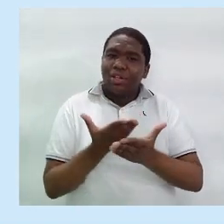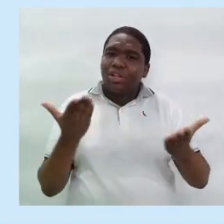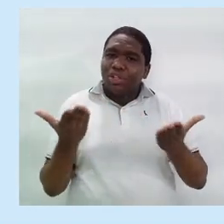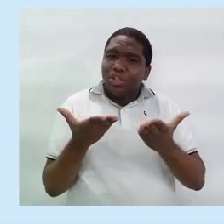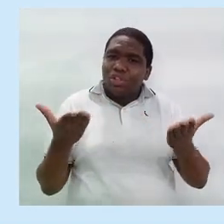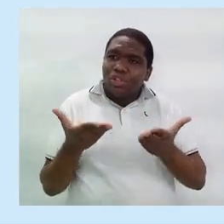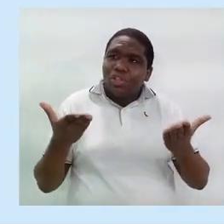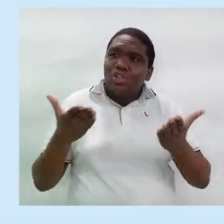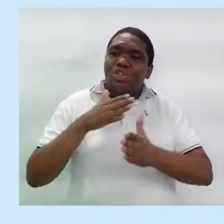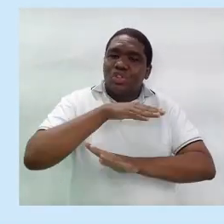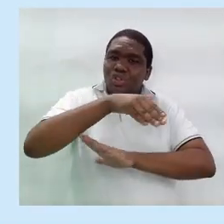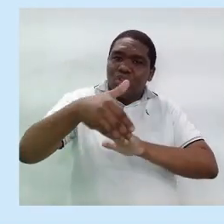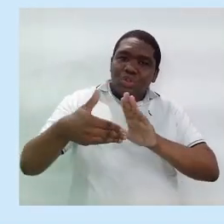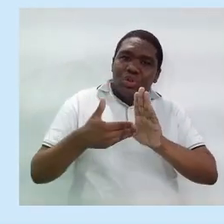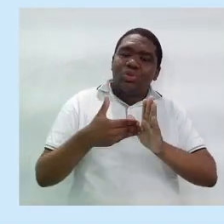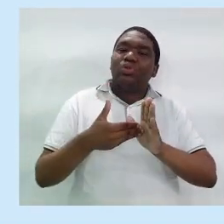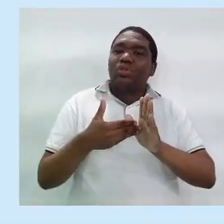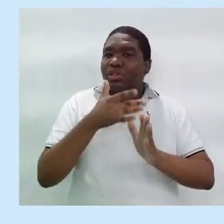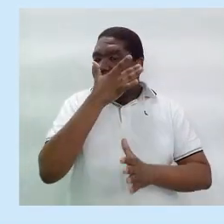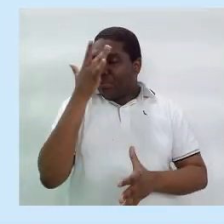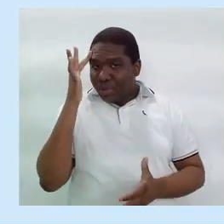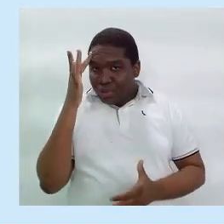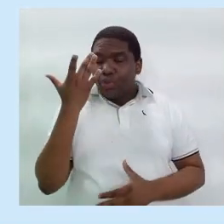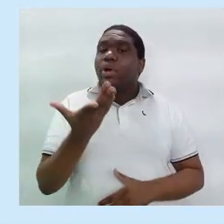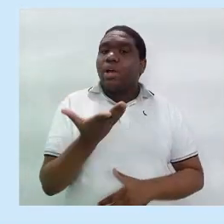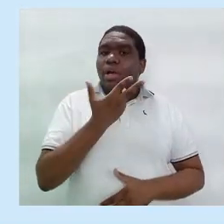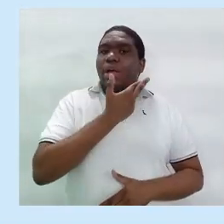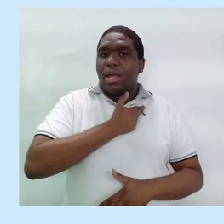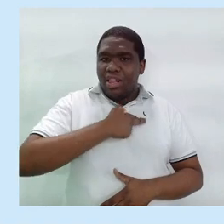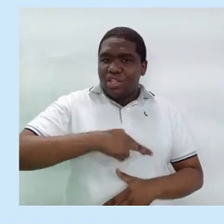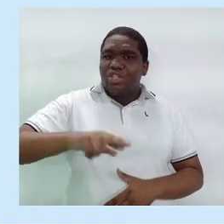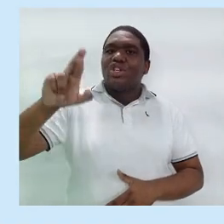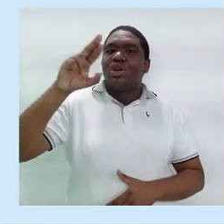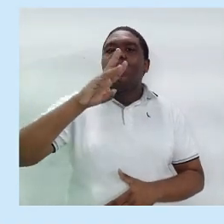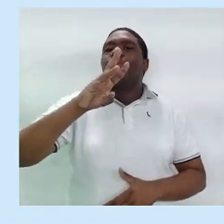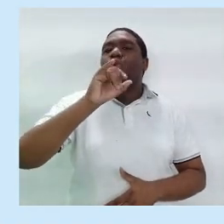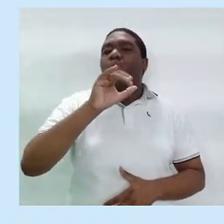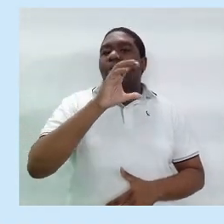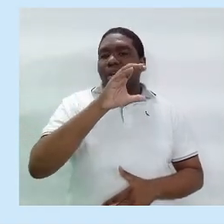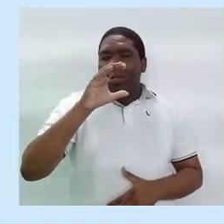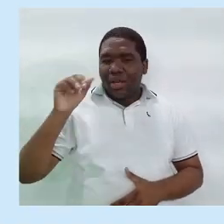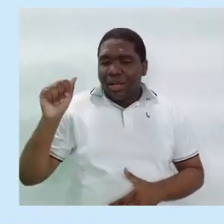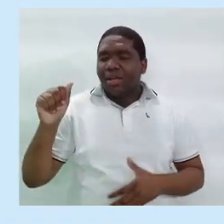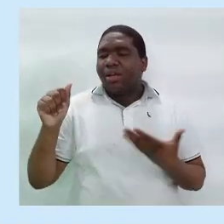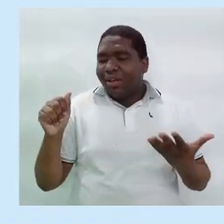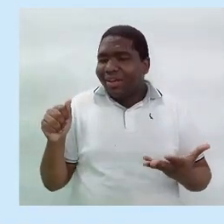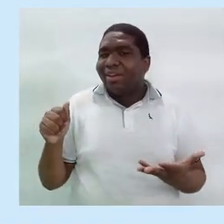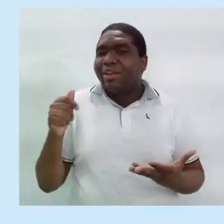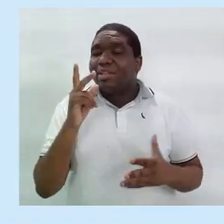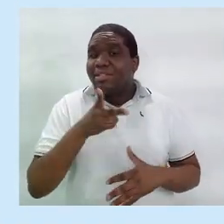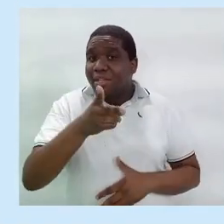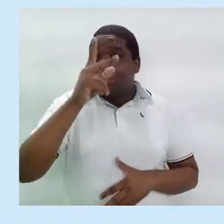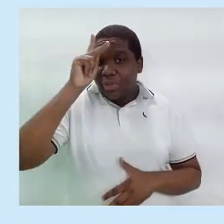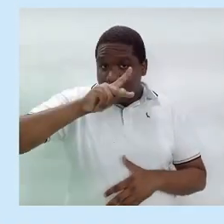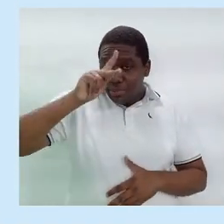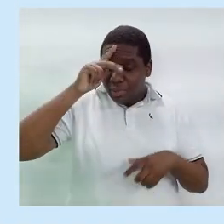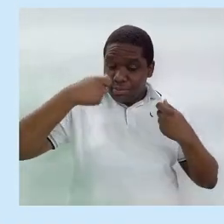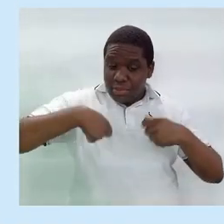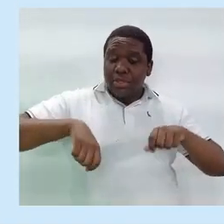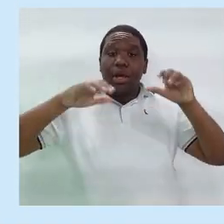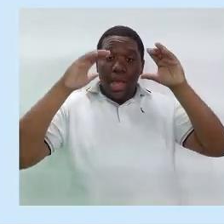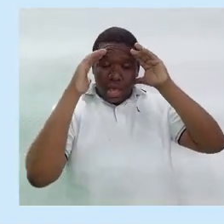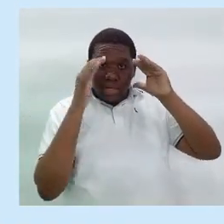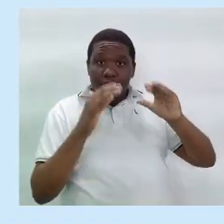hoje a todos os adeptos dessa tradição religiosa. Lembrando sempre o quê? O respeito